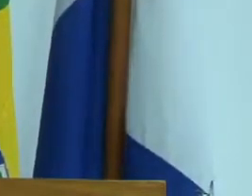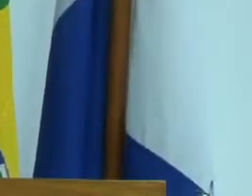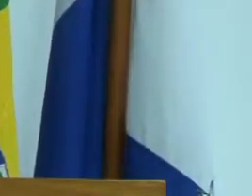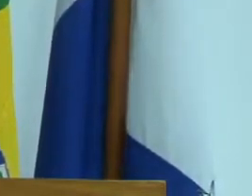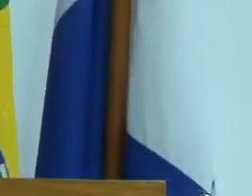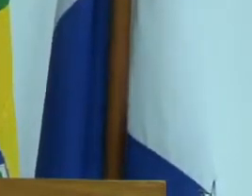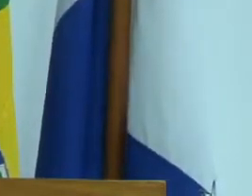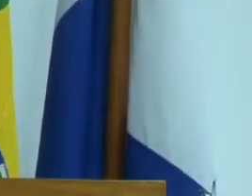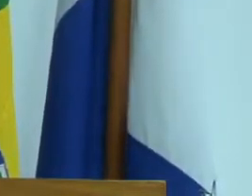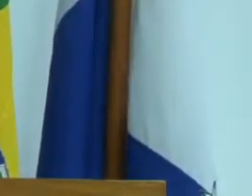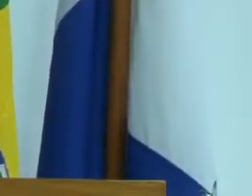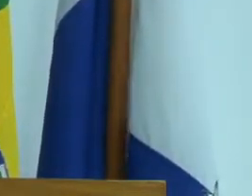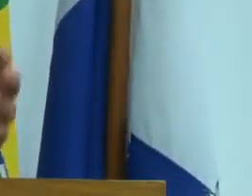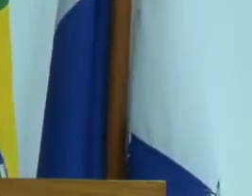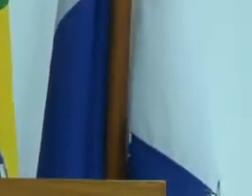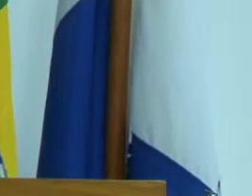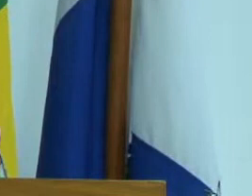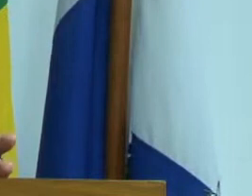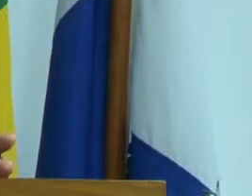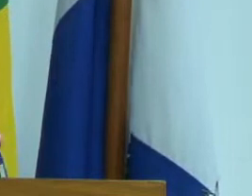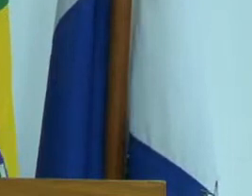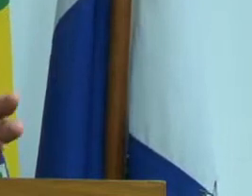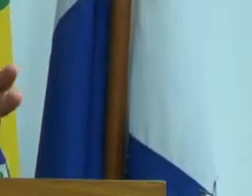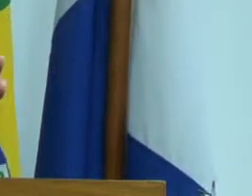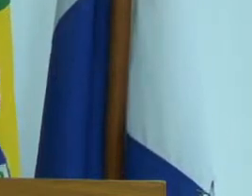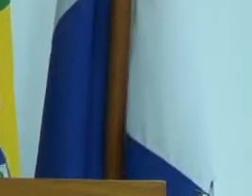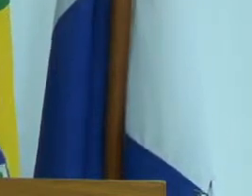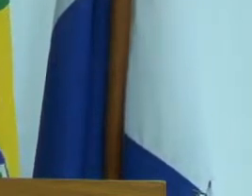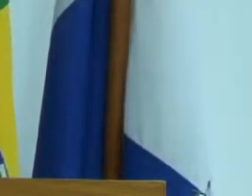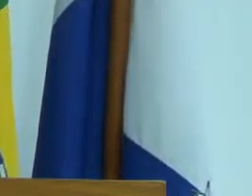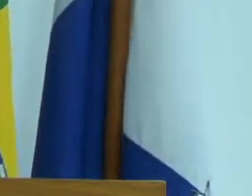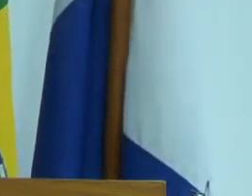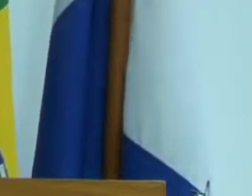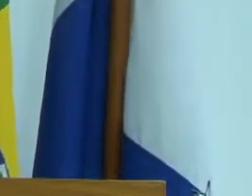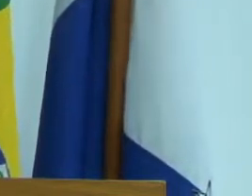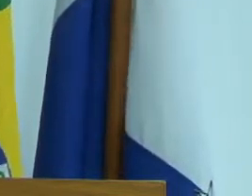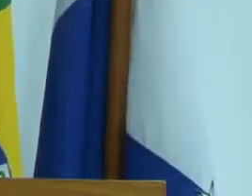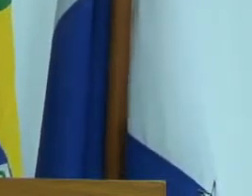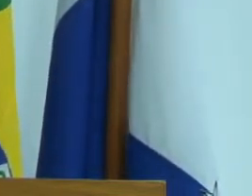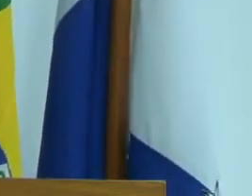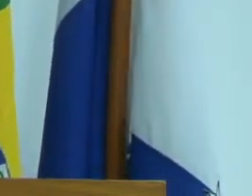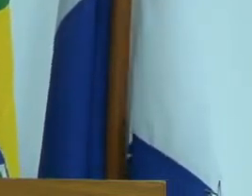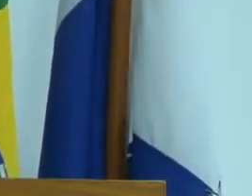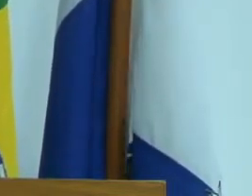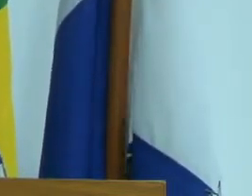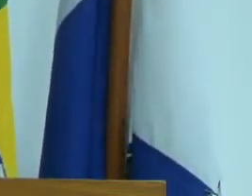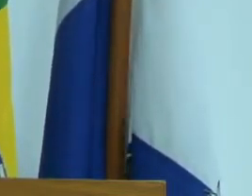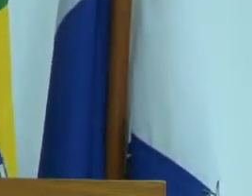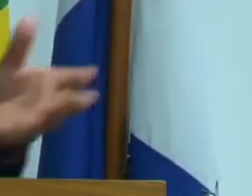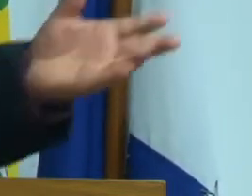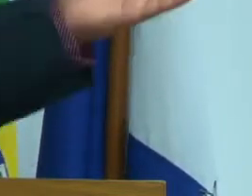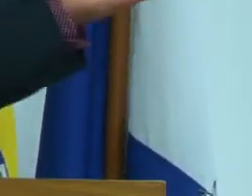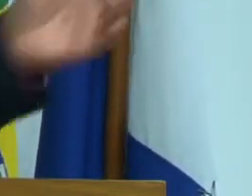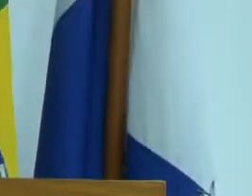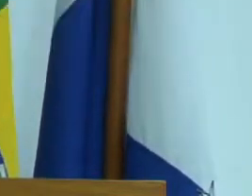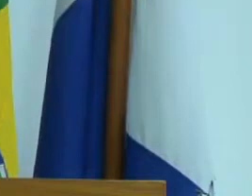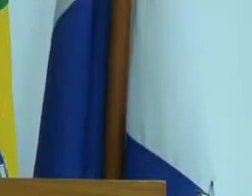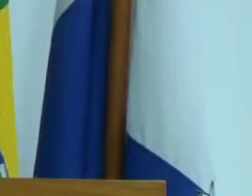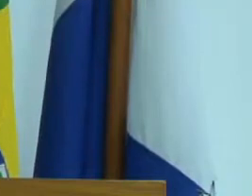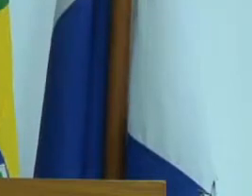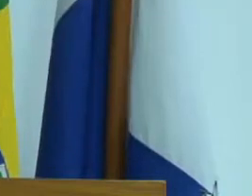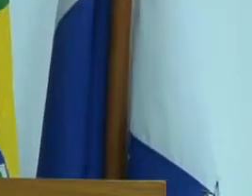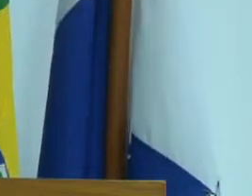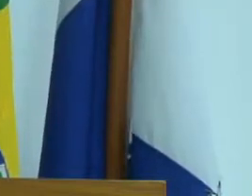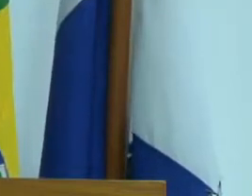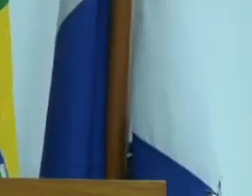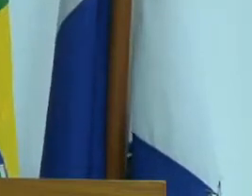a gente tinha ali a passagem estranha que não tem mais. Então, nós temos duas represas, que no caso represa uma enchente forte e alaga